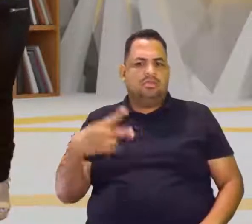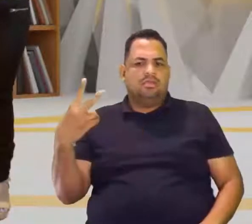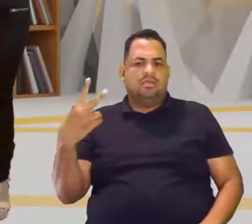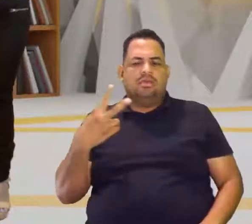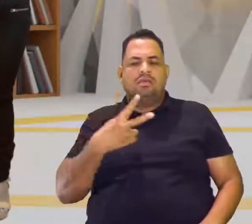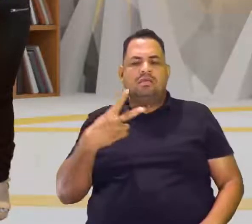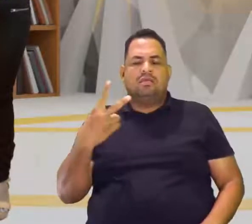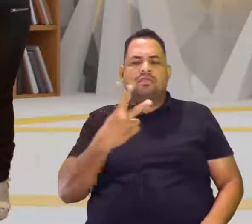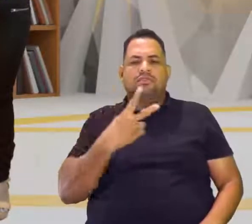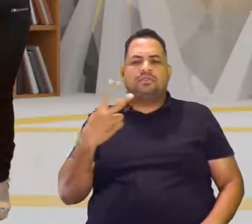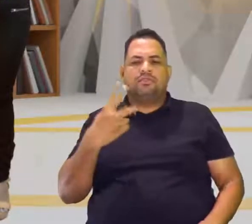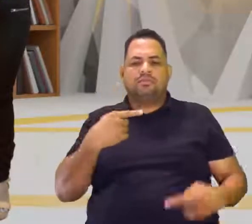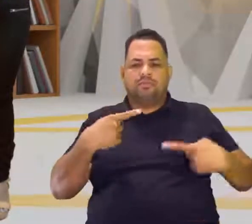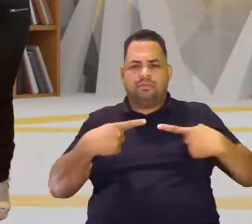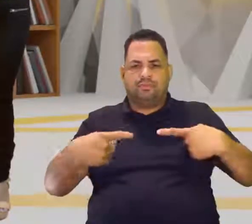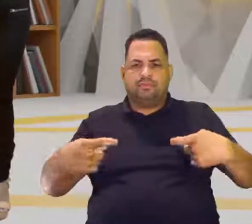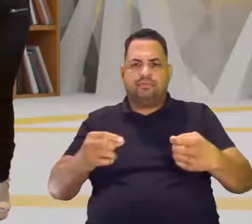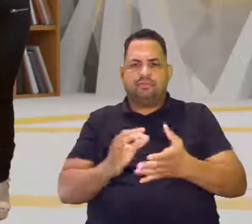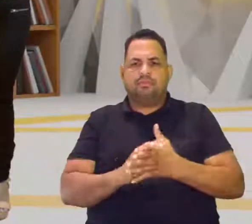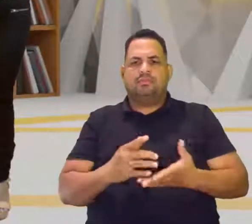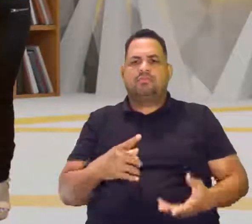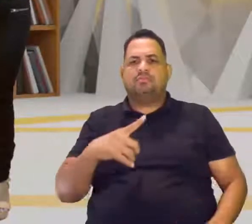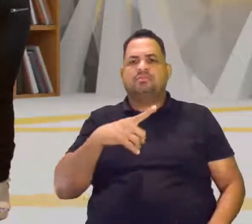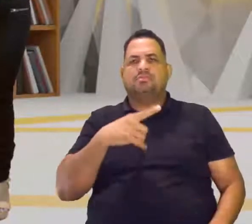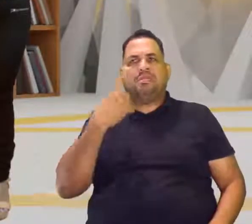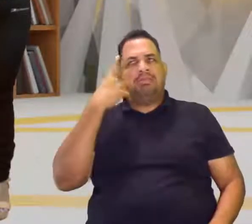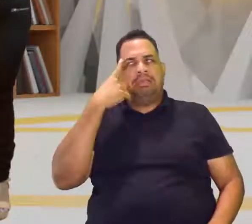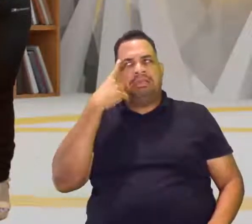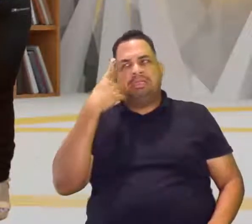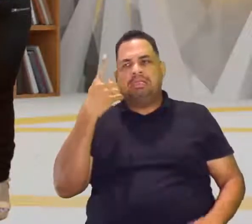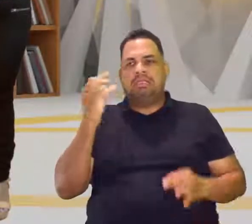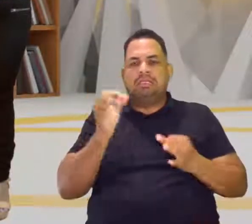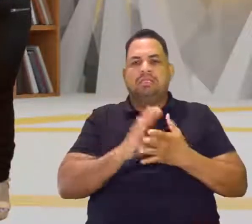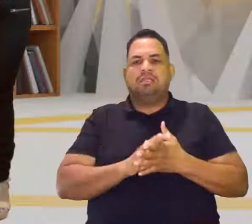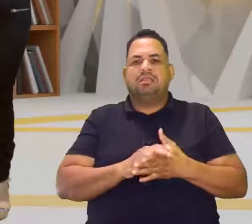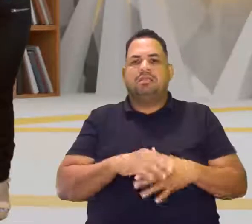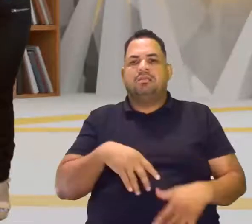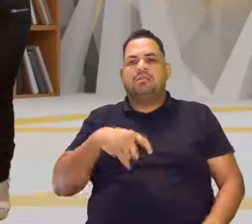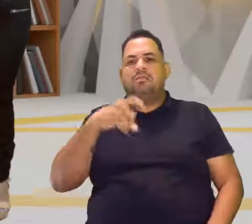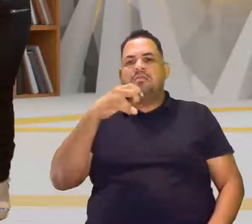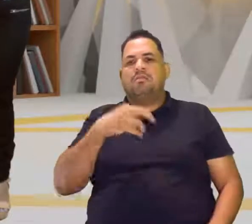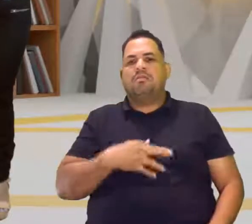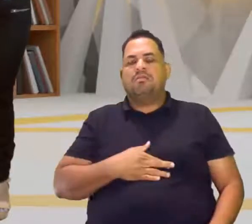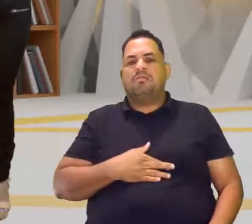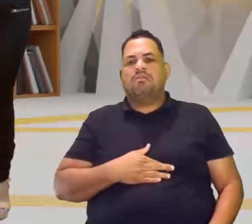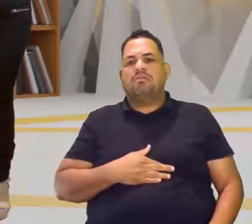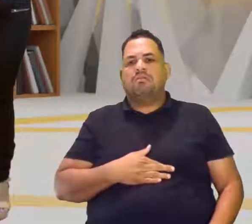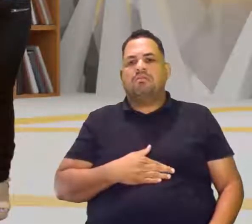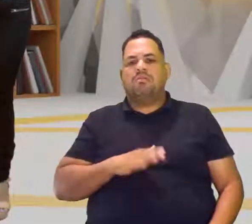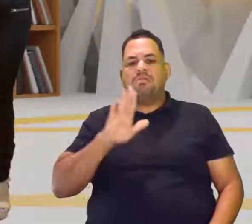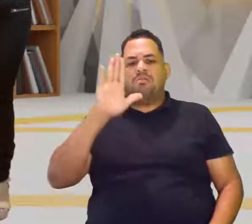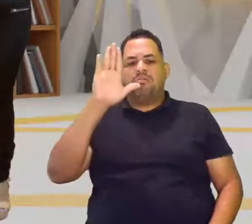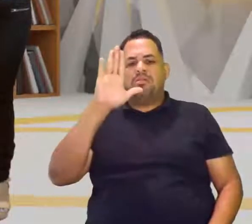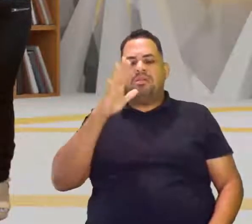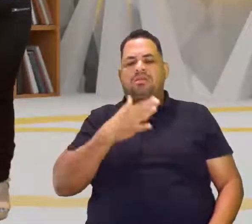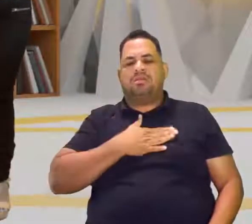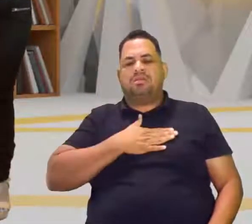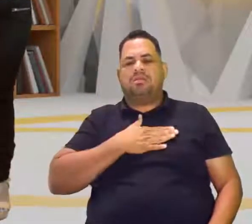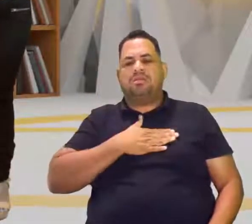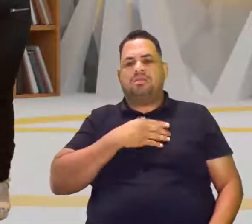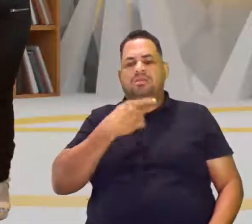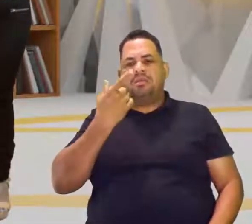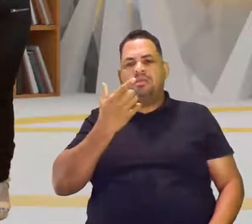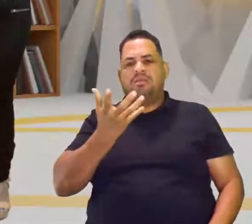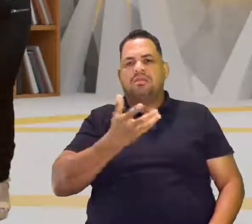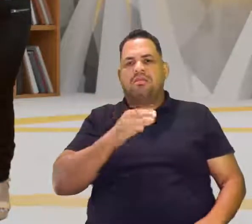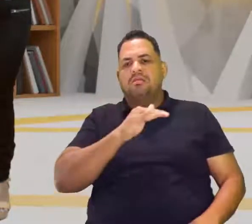guerra mundial foi consolidada através desse discurso que o do Hitler né que queria uma raça pura e aí queria